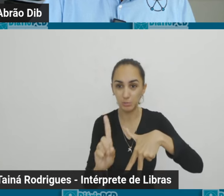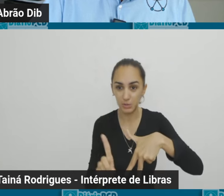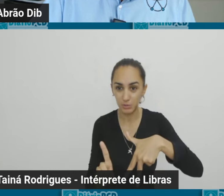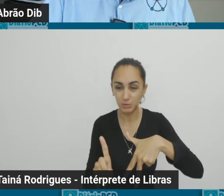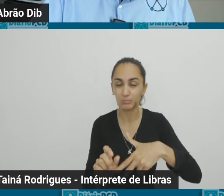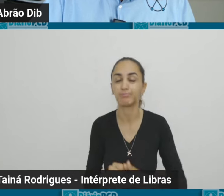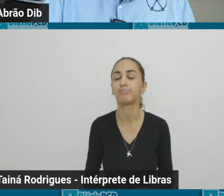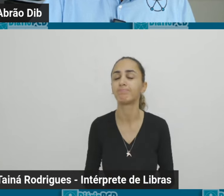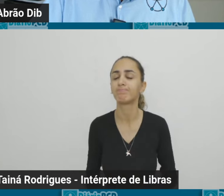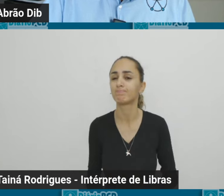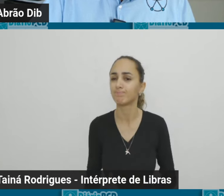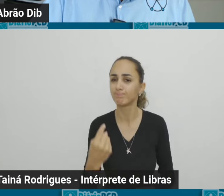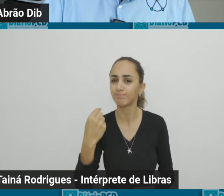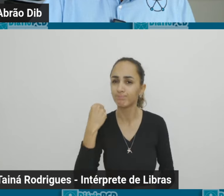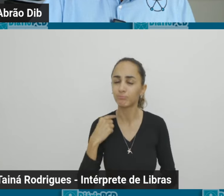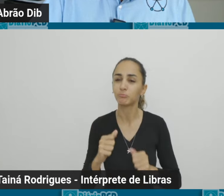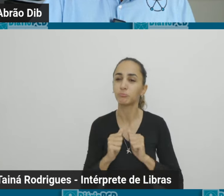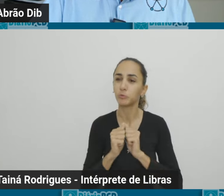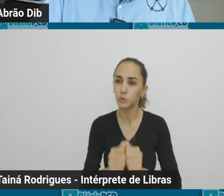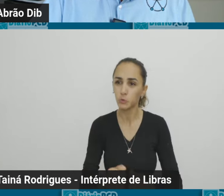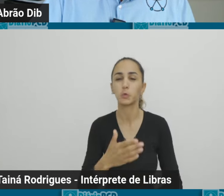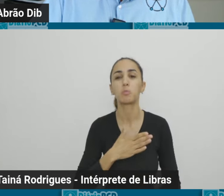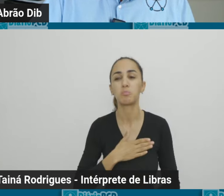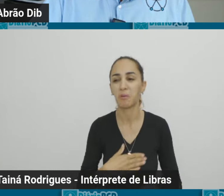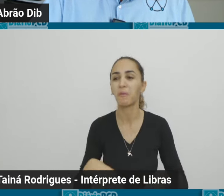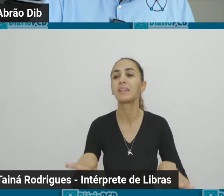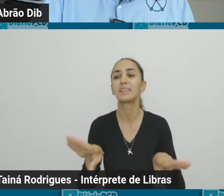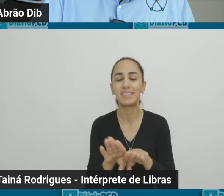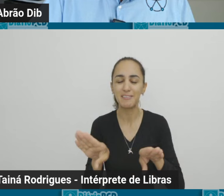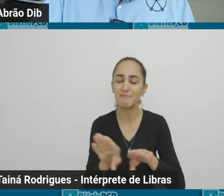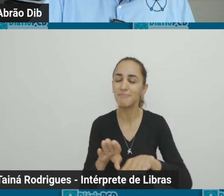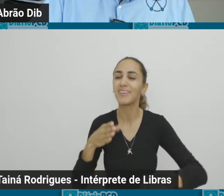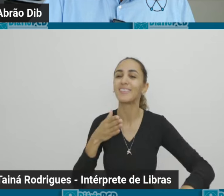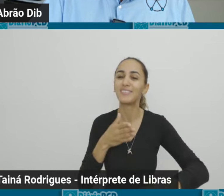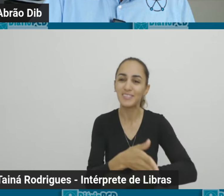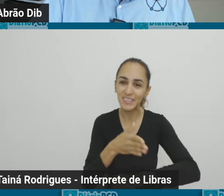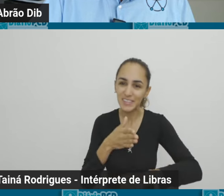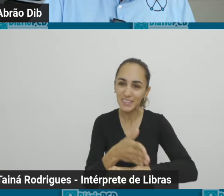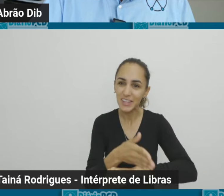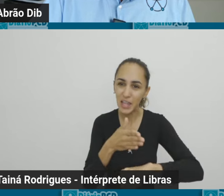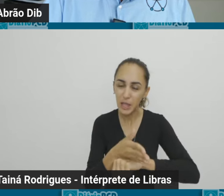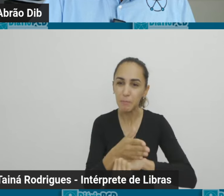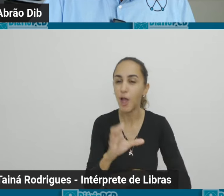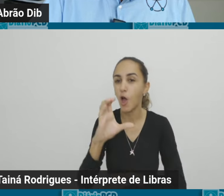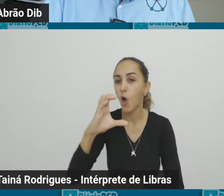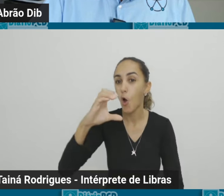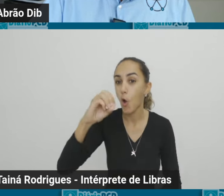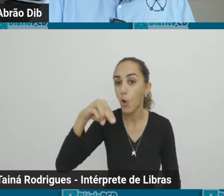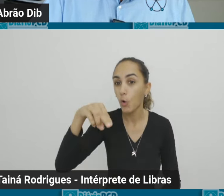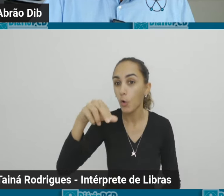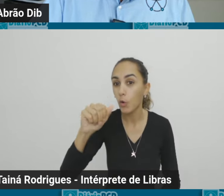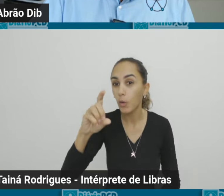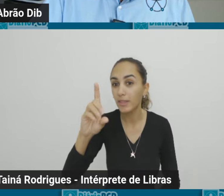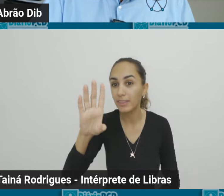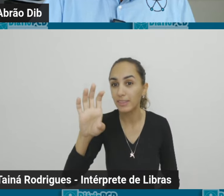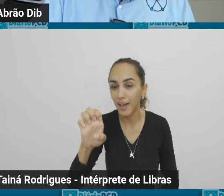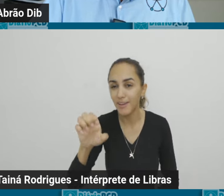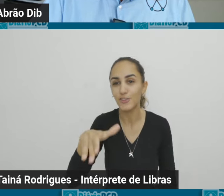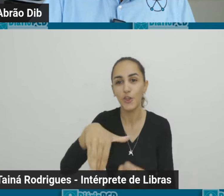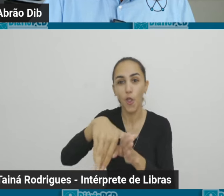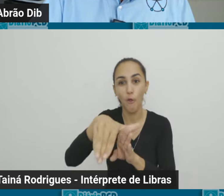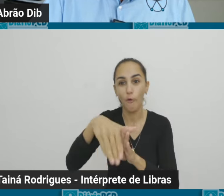tempo, juntamente comigo, também participava ela do nosso CONAD, o Conselho Nacional dos Direitos das Pessoas